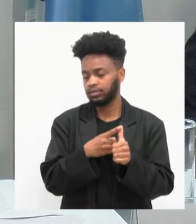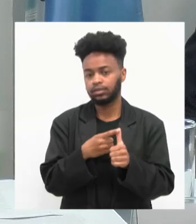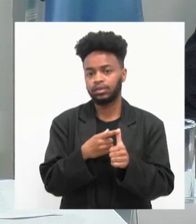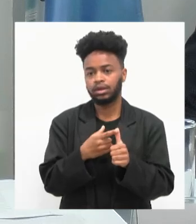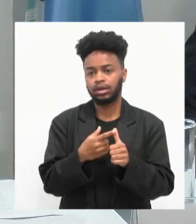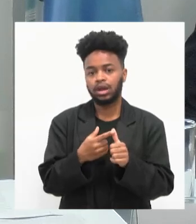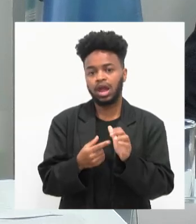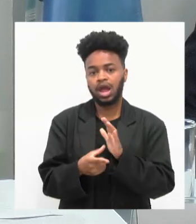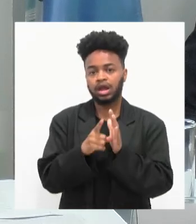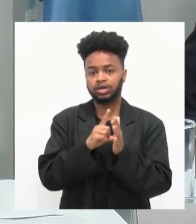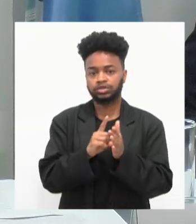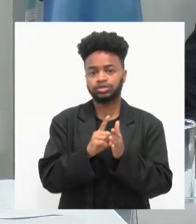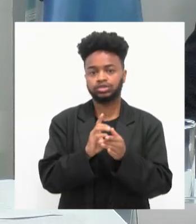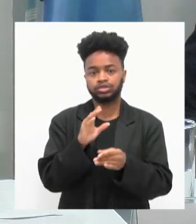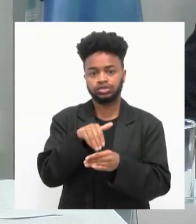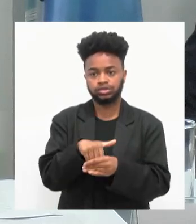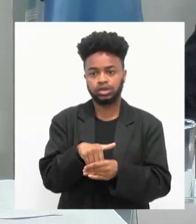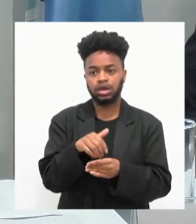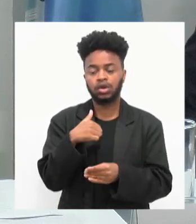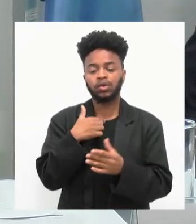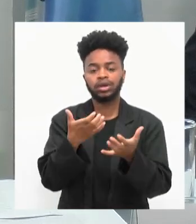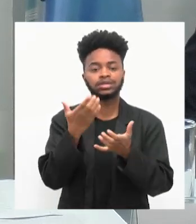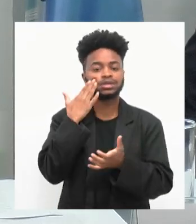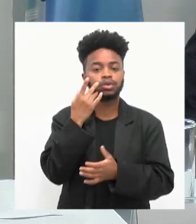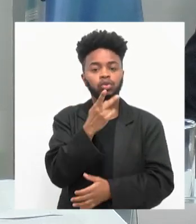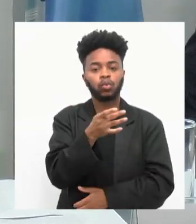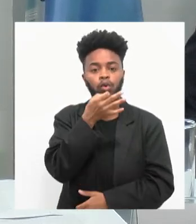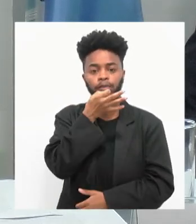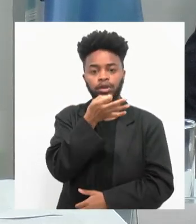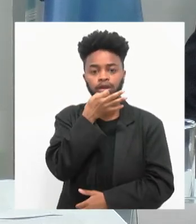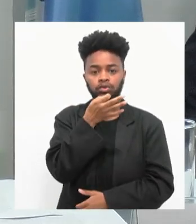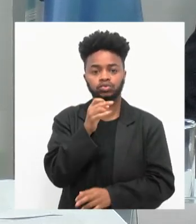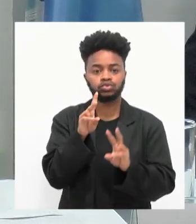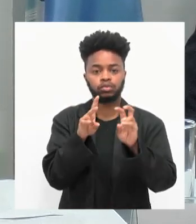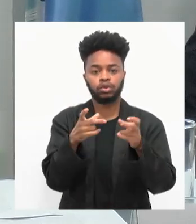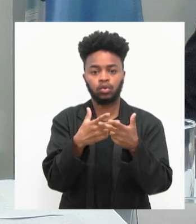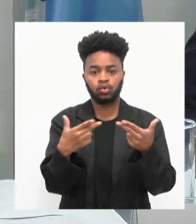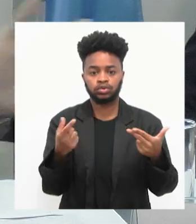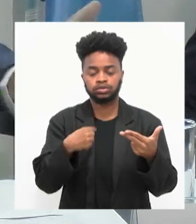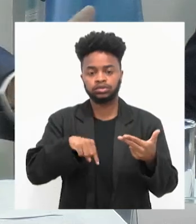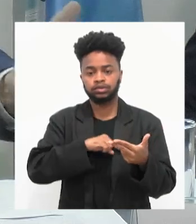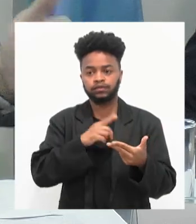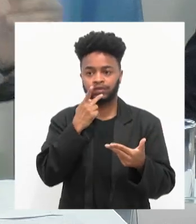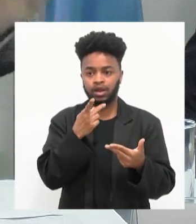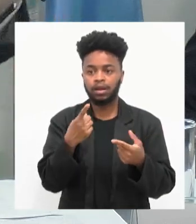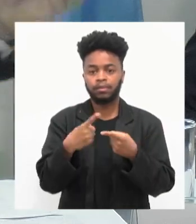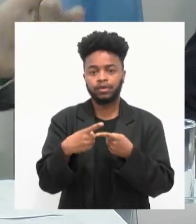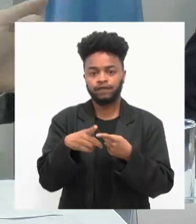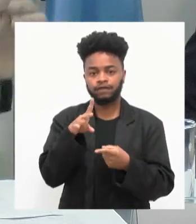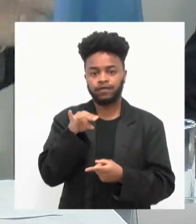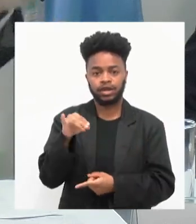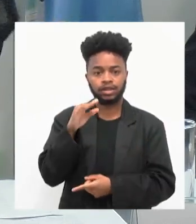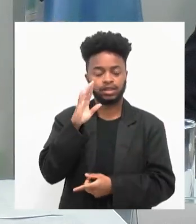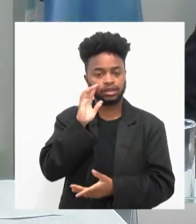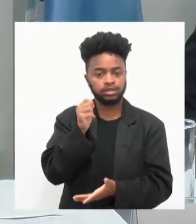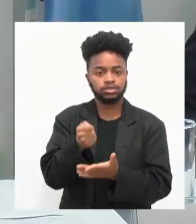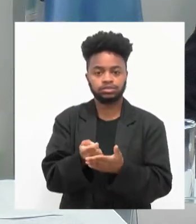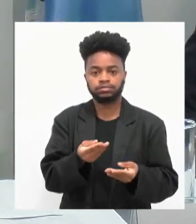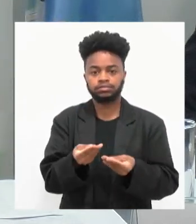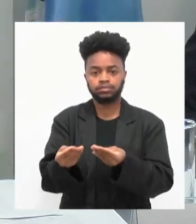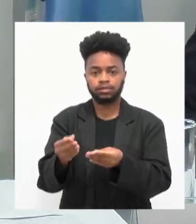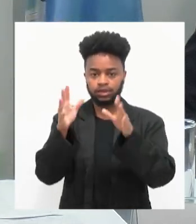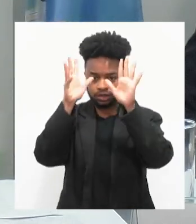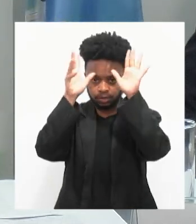deliberação, só saber qual a posição do senhor nesse momento, diante de tudo que foi dito aqui, porque nós vamos deliberar pelo Tribunal de Contas, pela